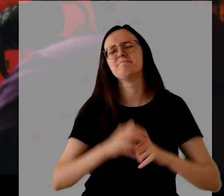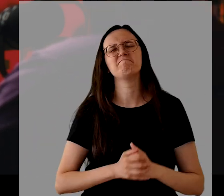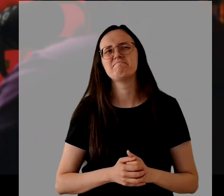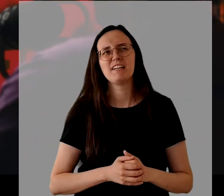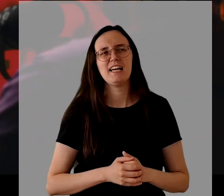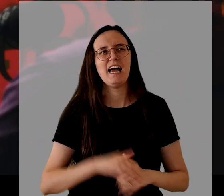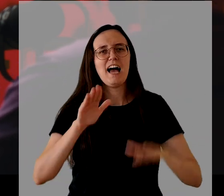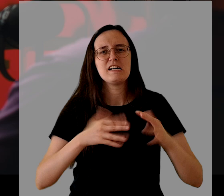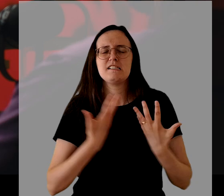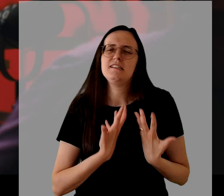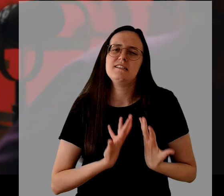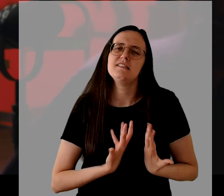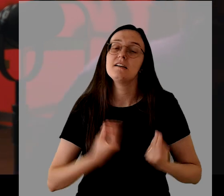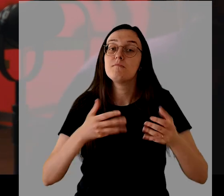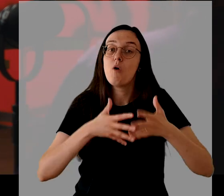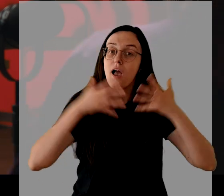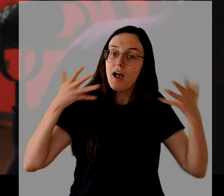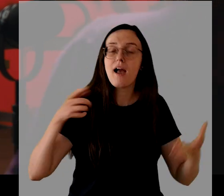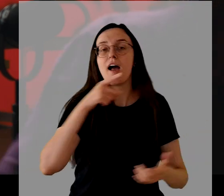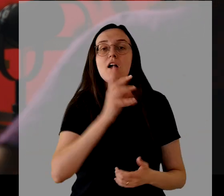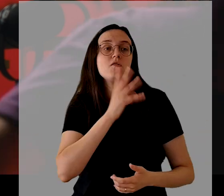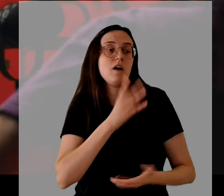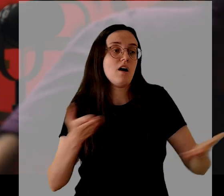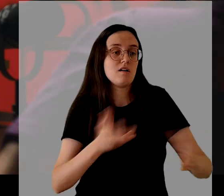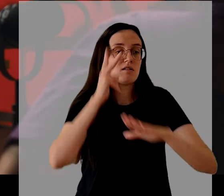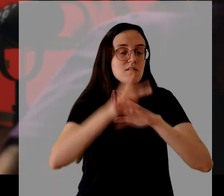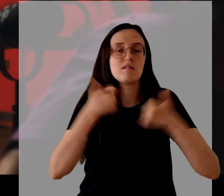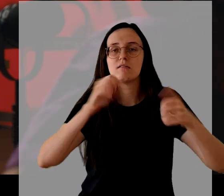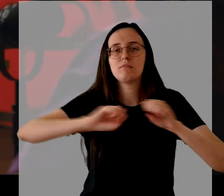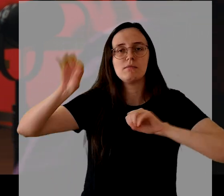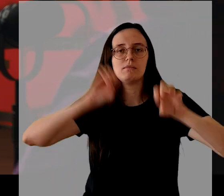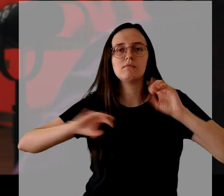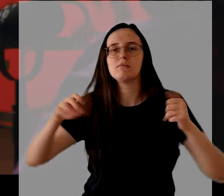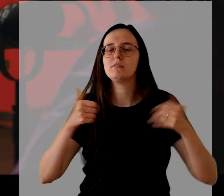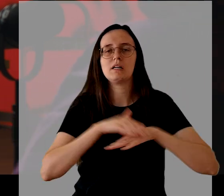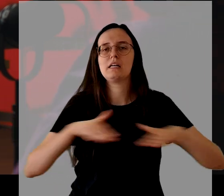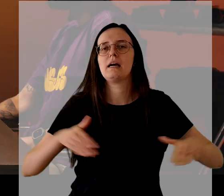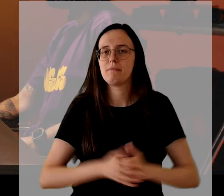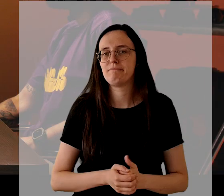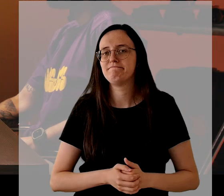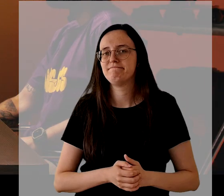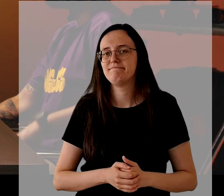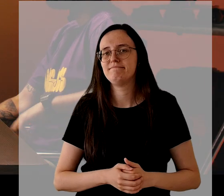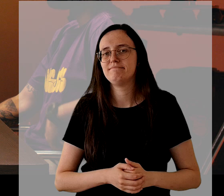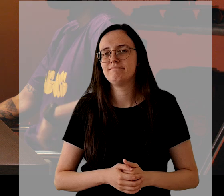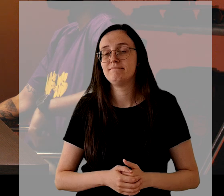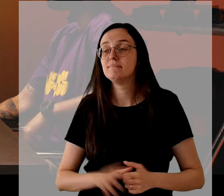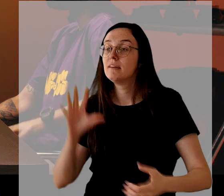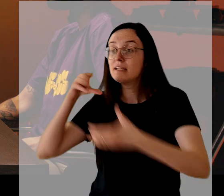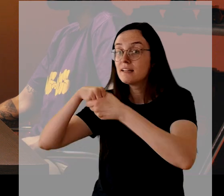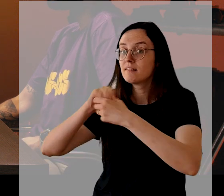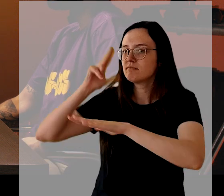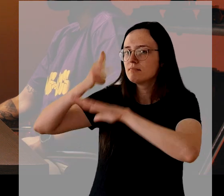intermináveis, é um desgaste muito grande, que você conheceu a galera ali, gravou, tá, cada um vai embora, acabou. Mas já dentro